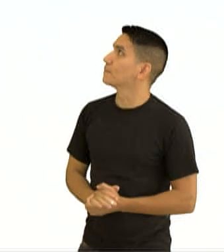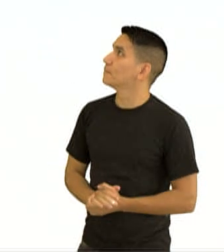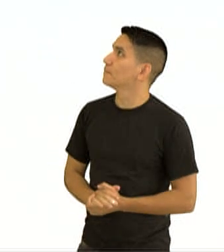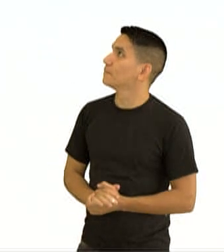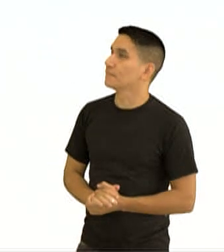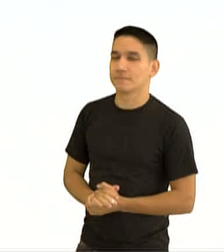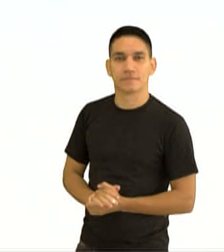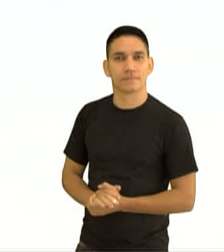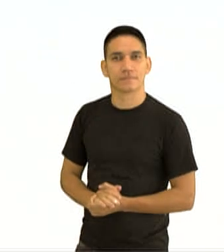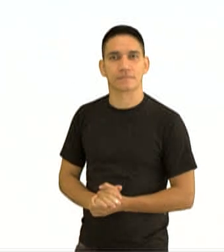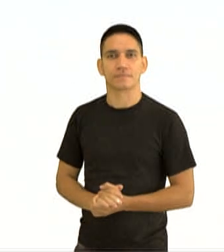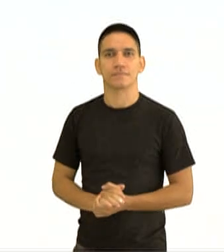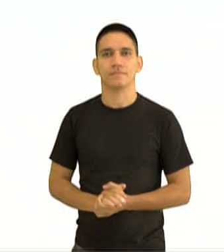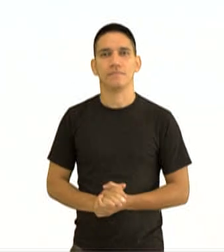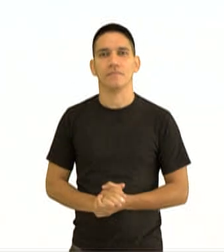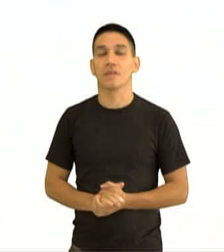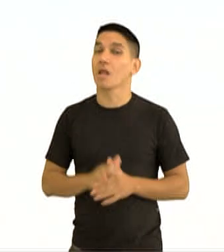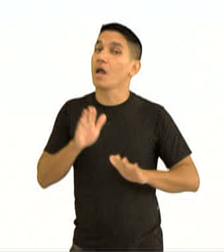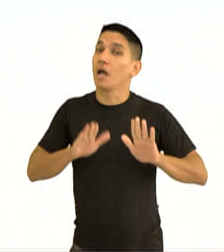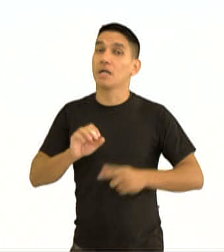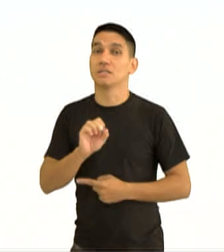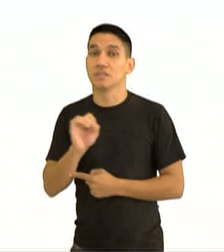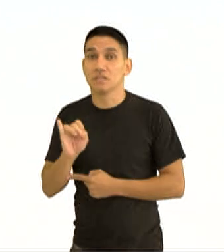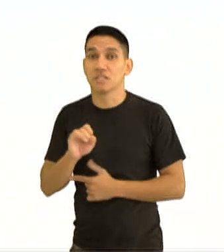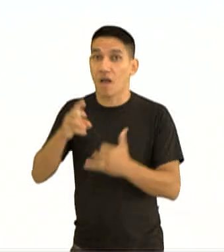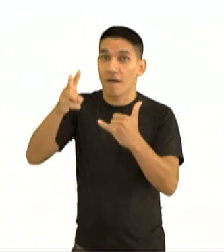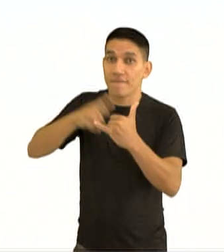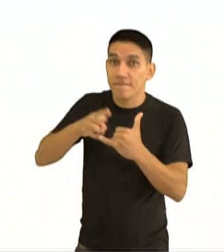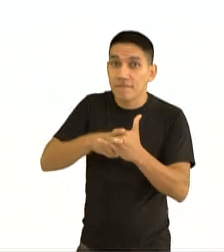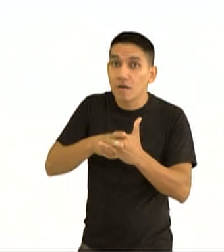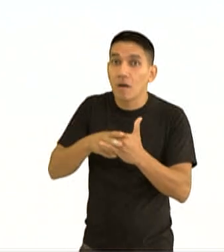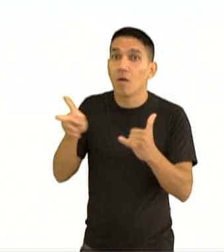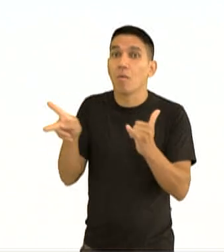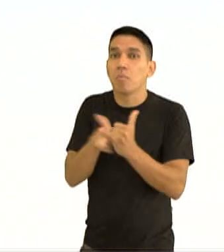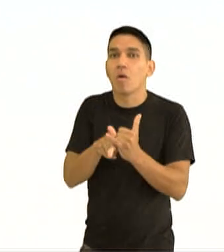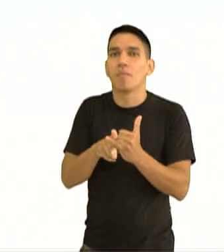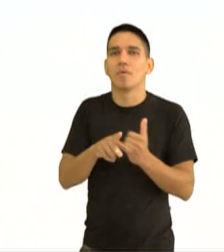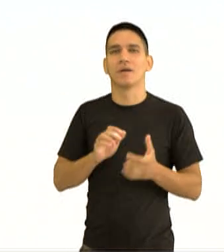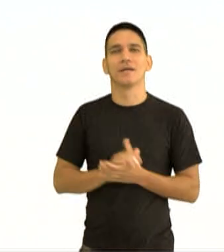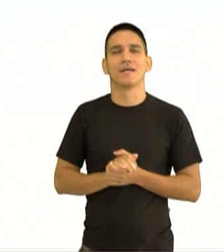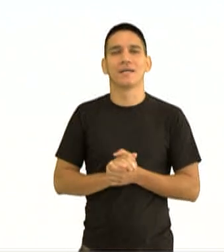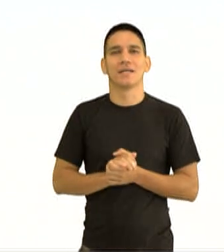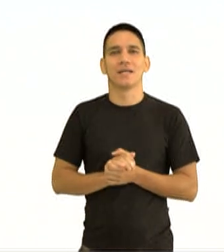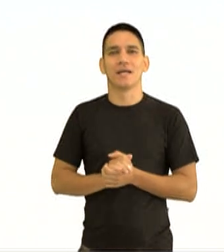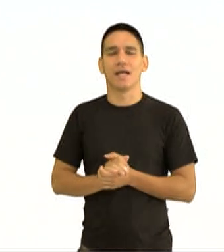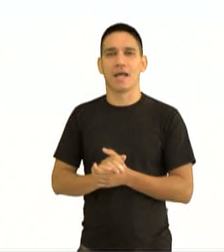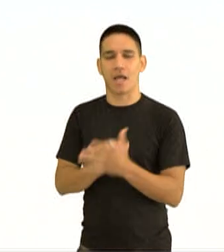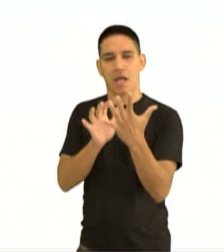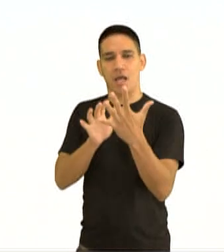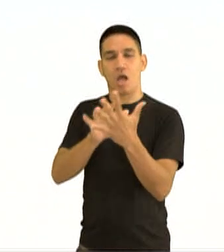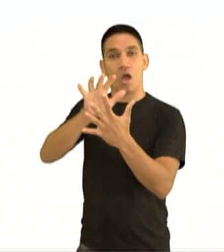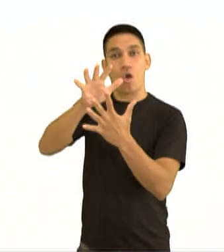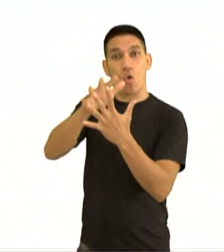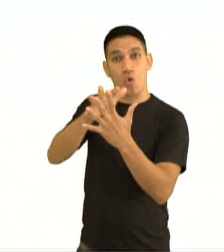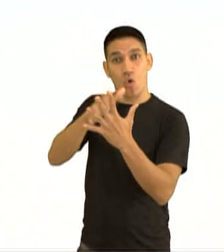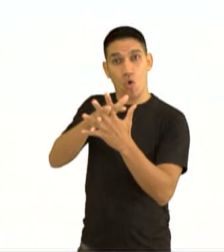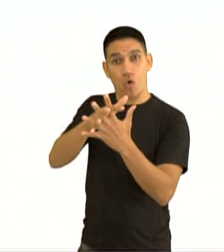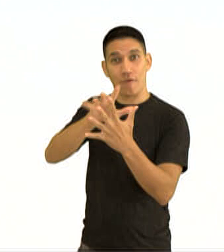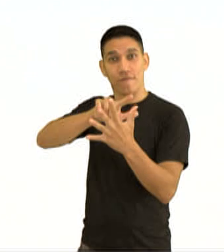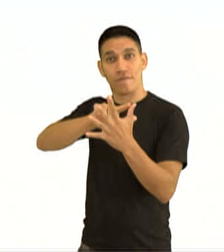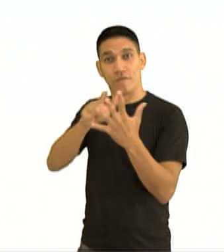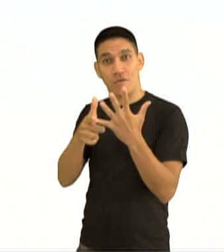setting. Caso o verbo seja formado por CVC, consoante, vogal, consoante, então nós